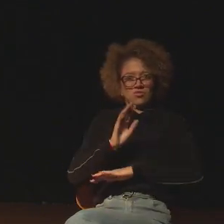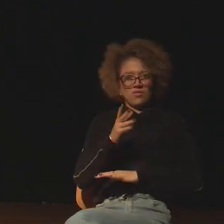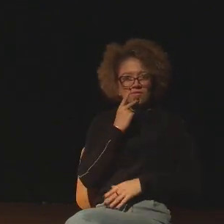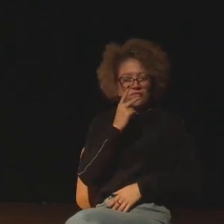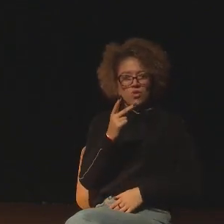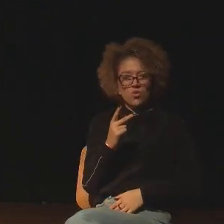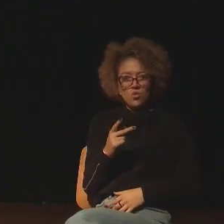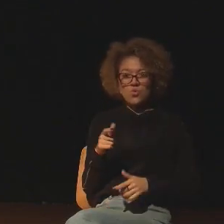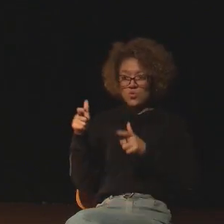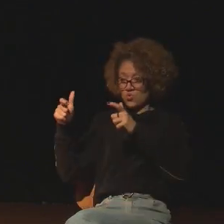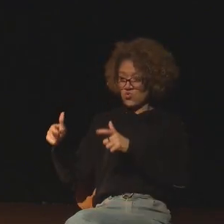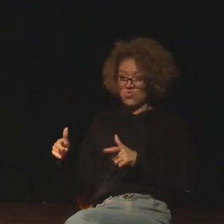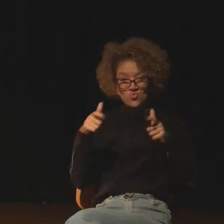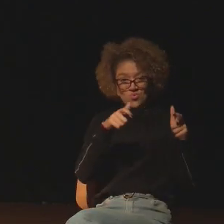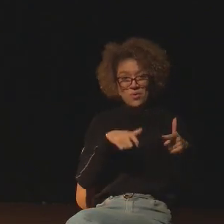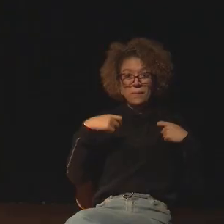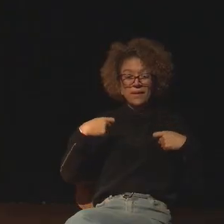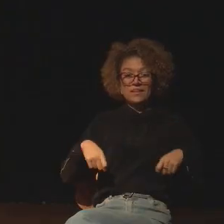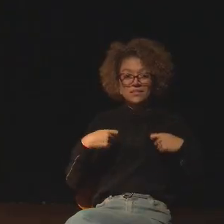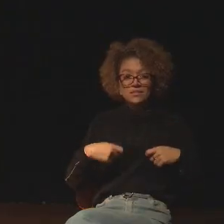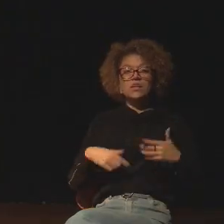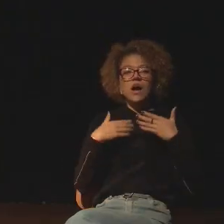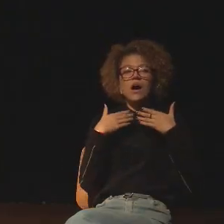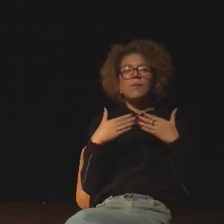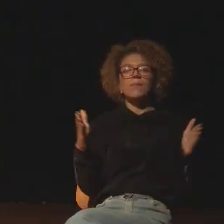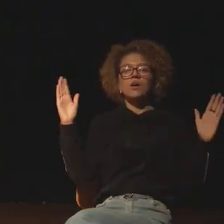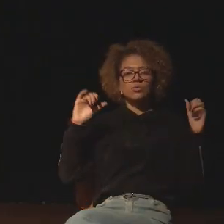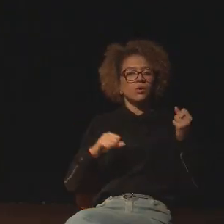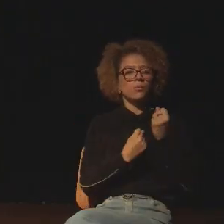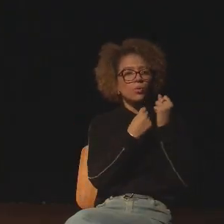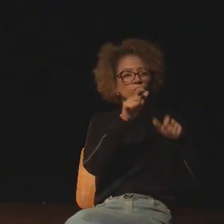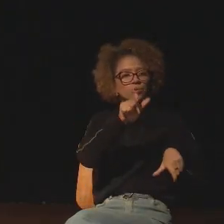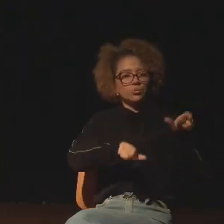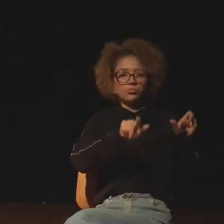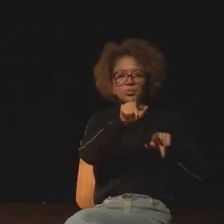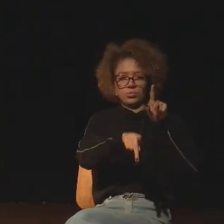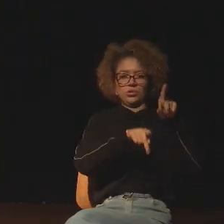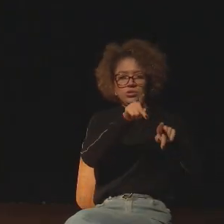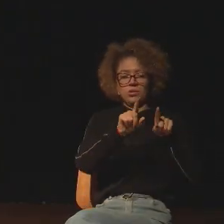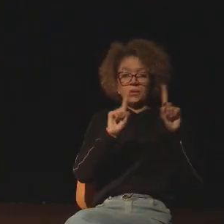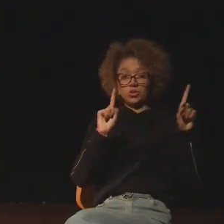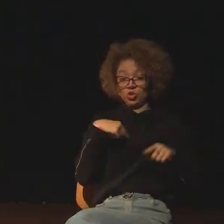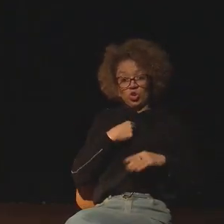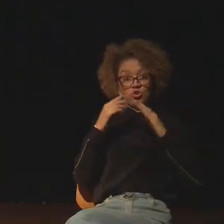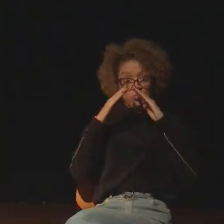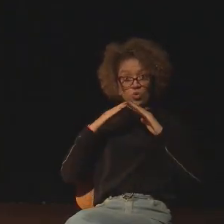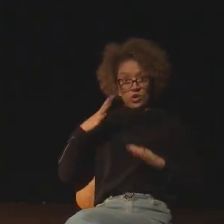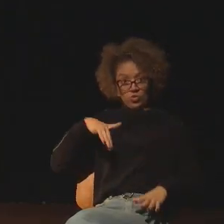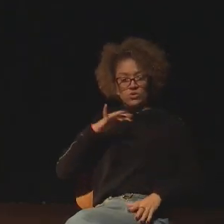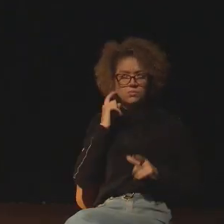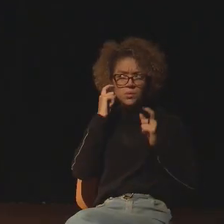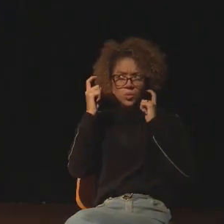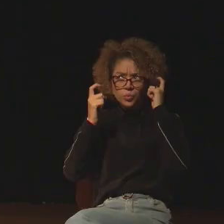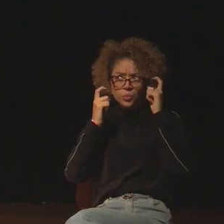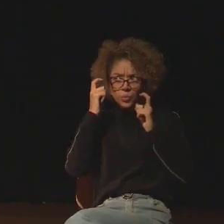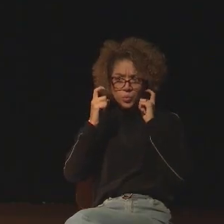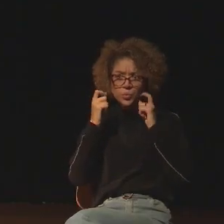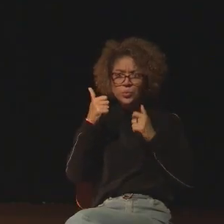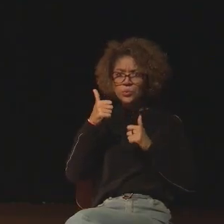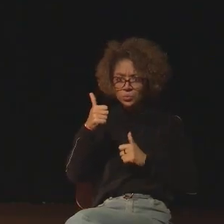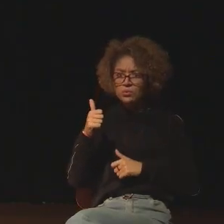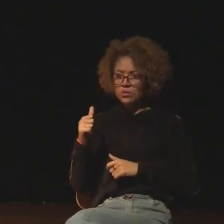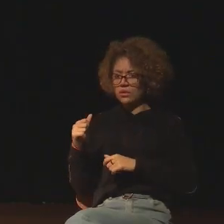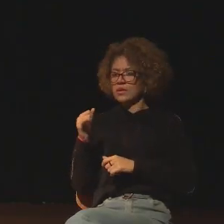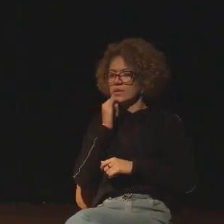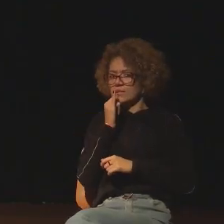público está aberto à população. A preocupação que nós, moradores, temos é, ok, depois do horário comercial, quando